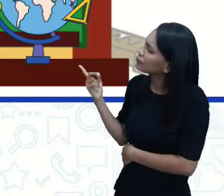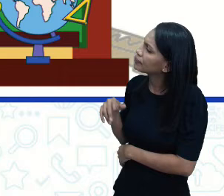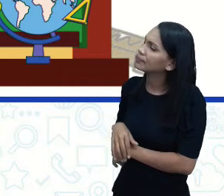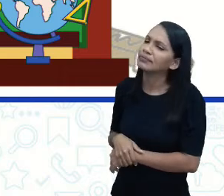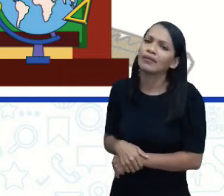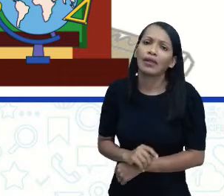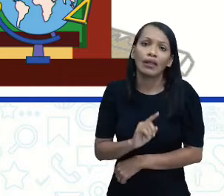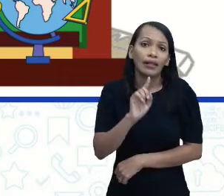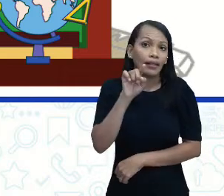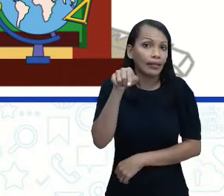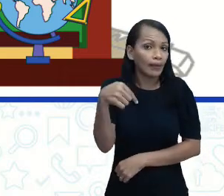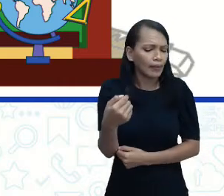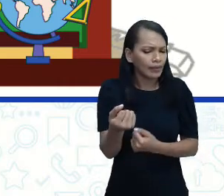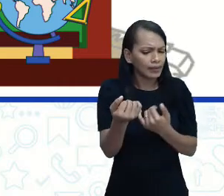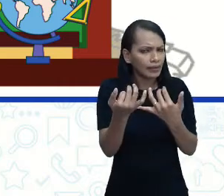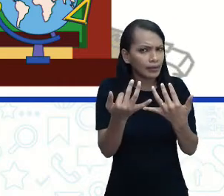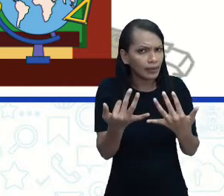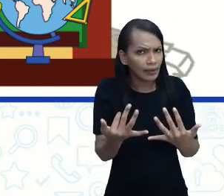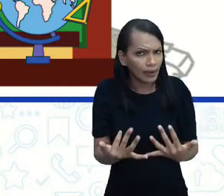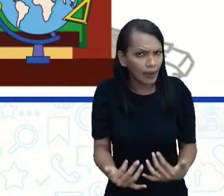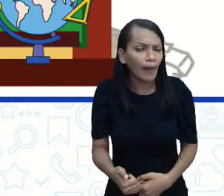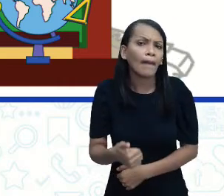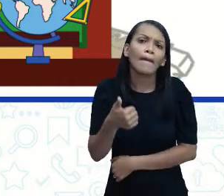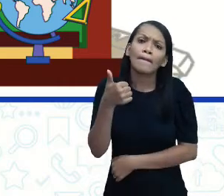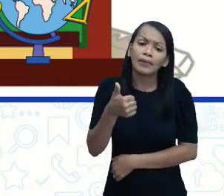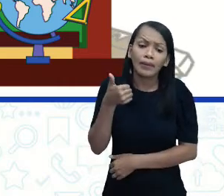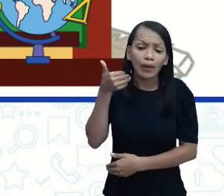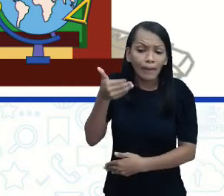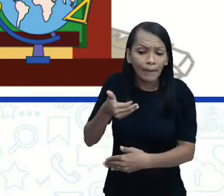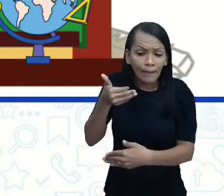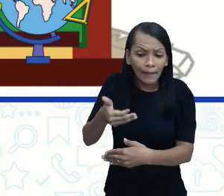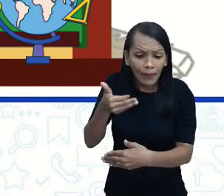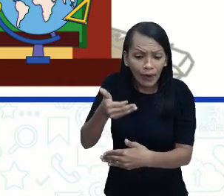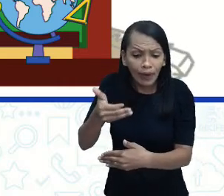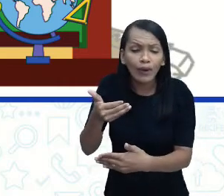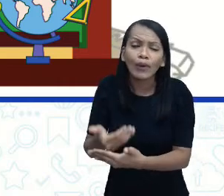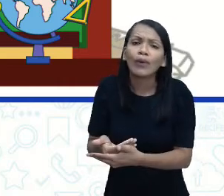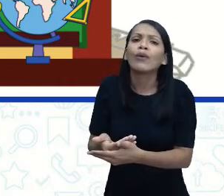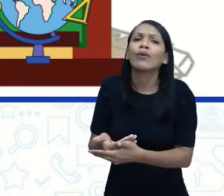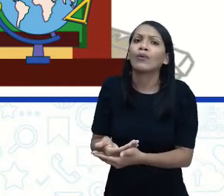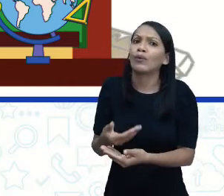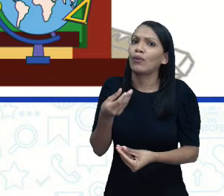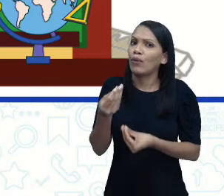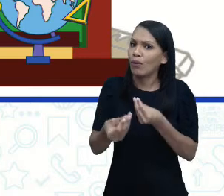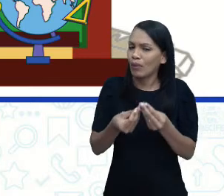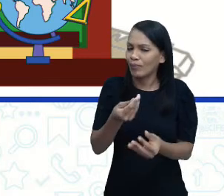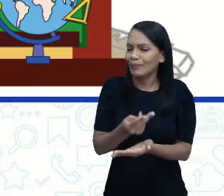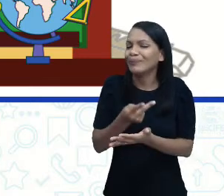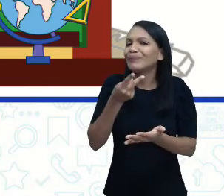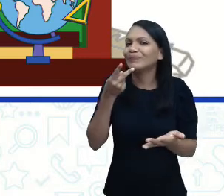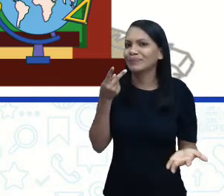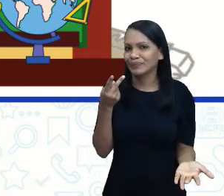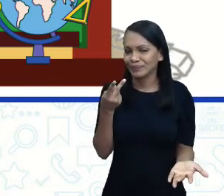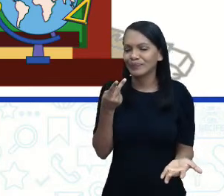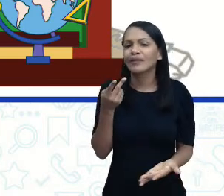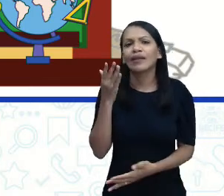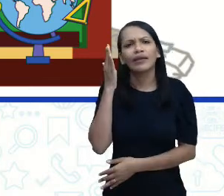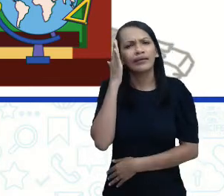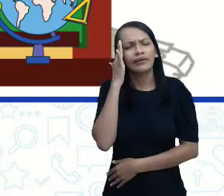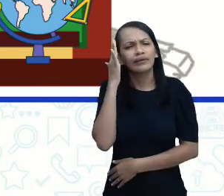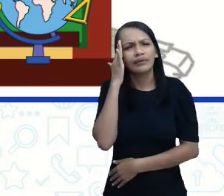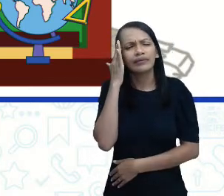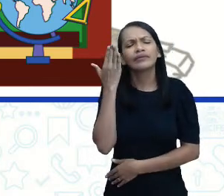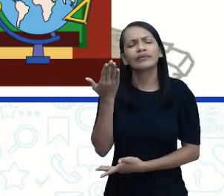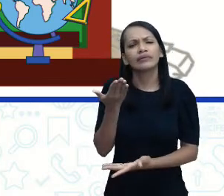depois que a gente falou de tudo isso, né, desse primeiro processo de colonização, a gente vai começar a